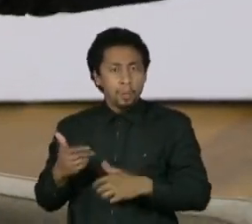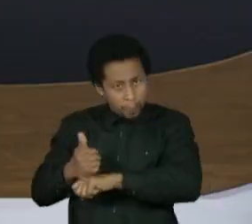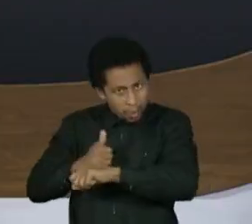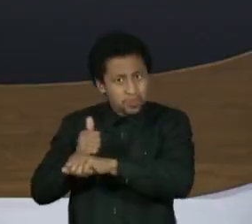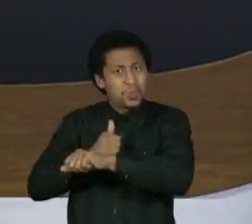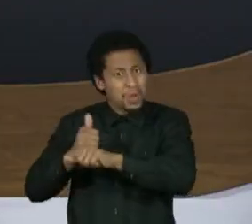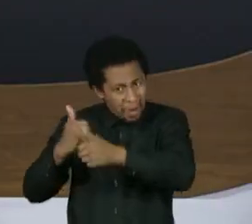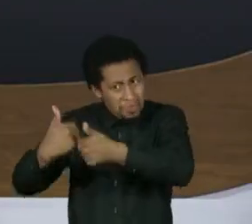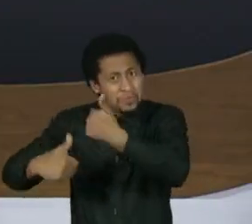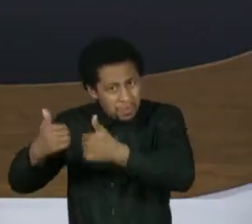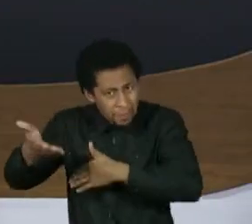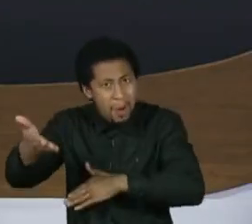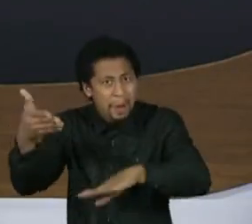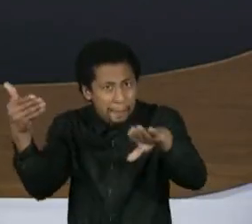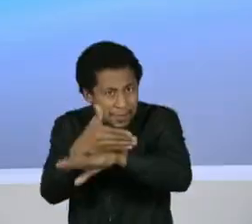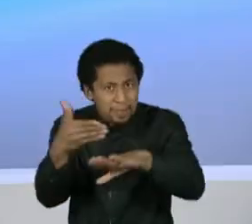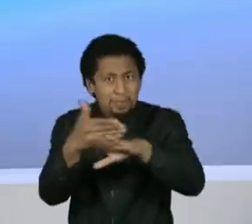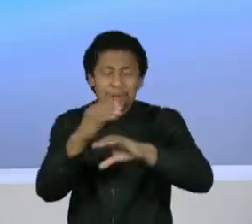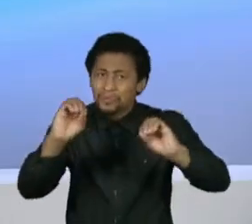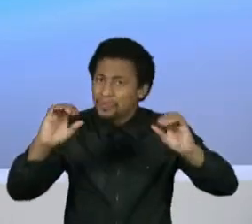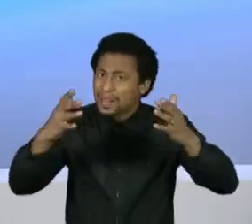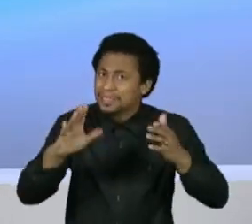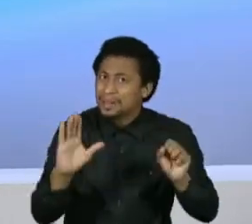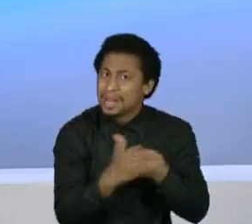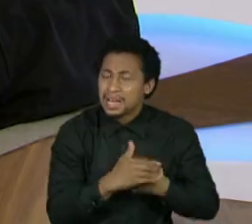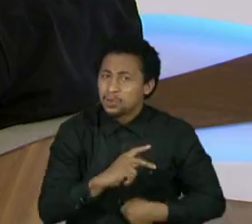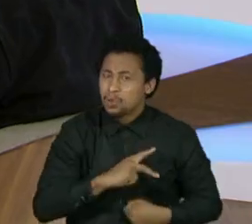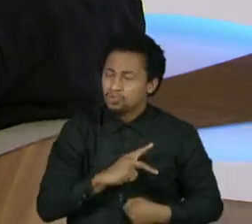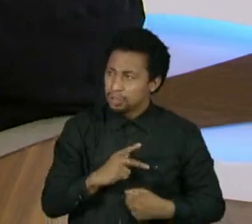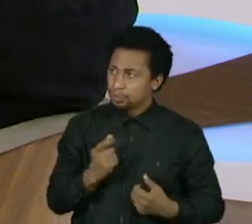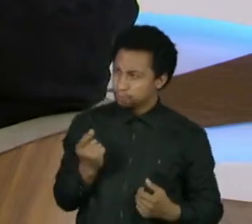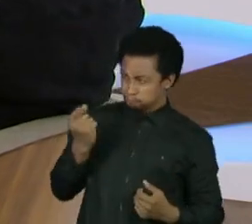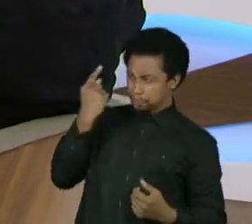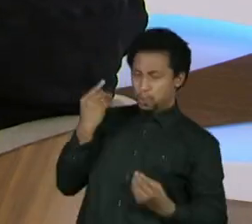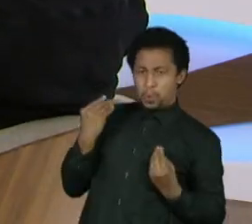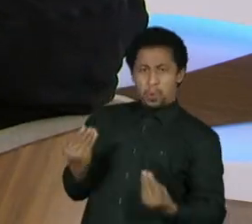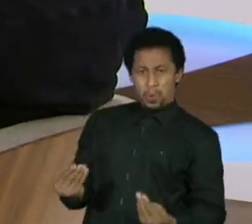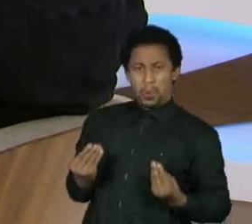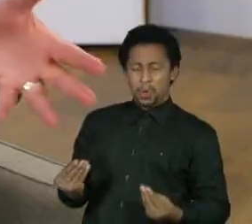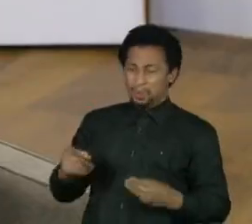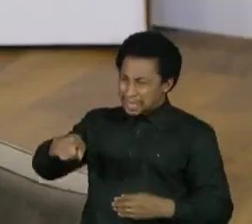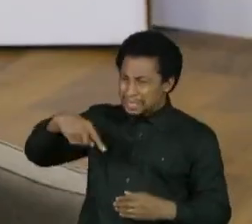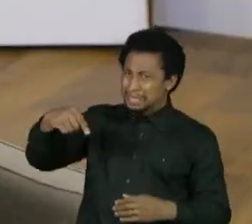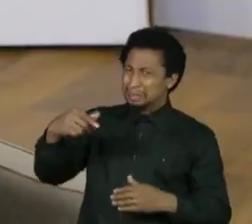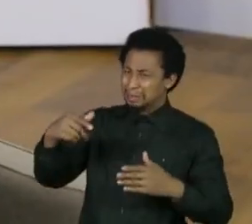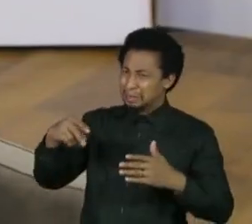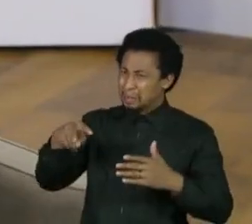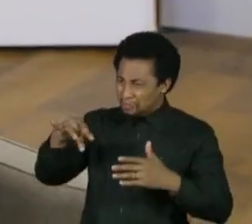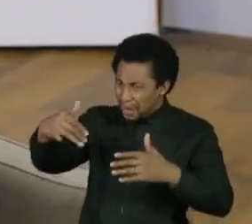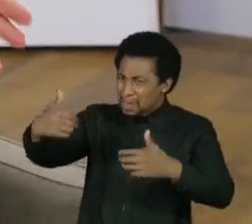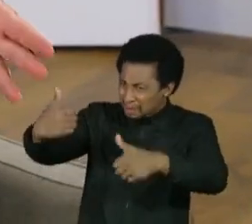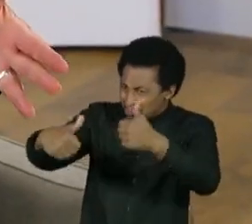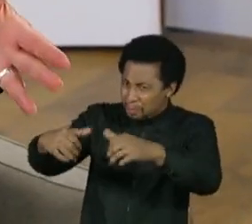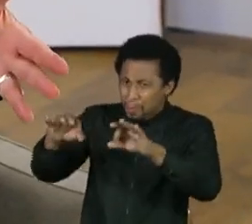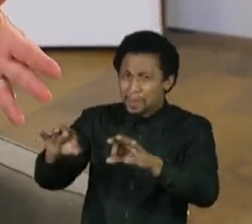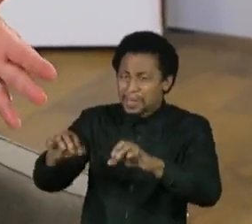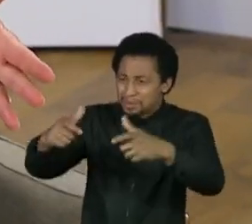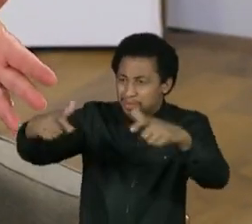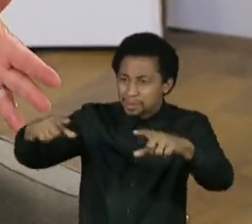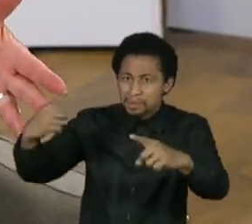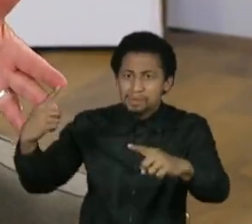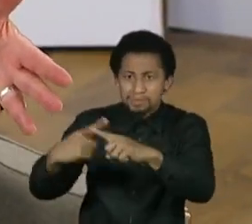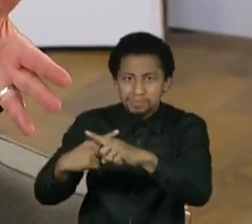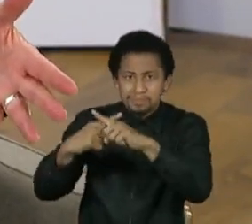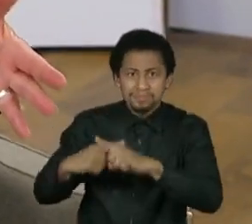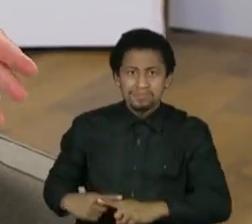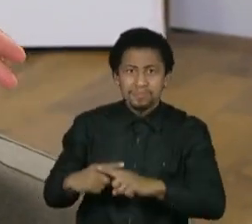alguns iam em outras festas. Eu falava, não é possível que está acontecendo isso. Esses caras vão jogar mesmo? Esses caras vão aceitar vir